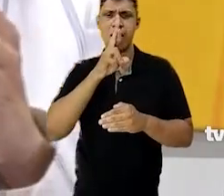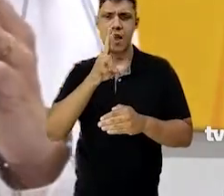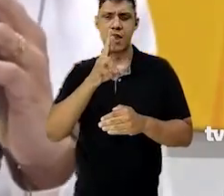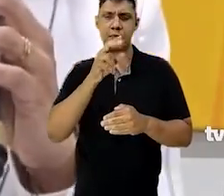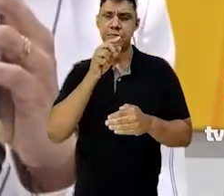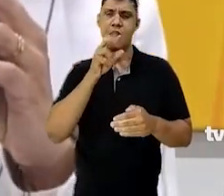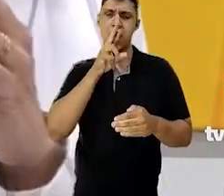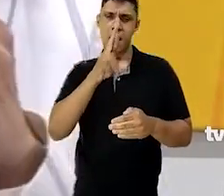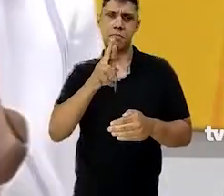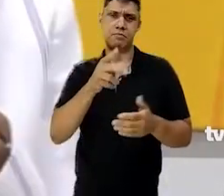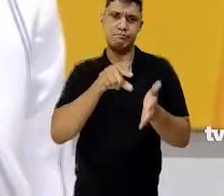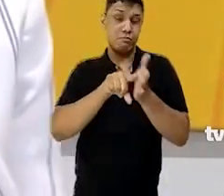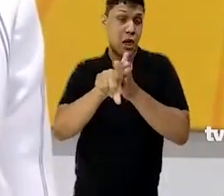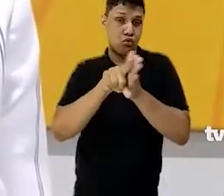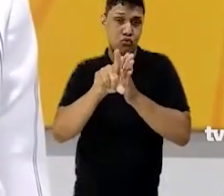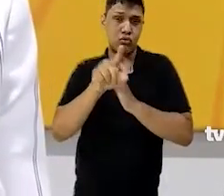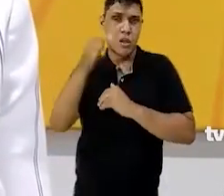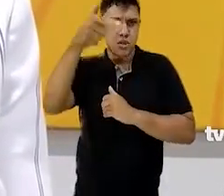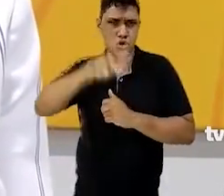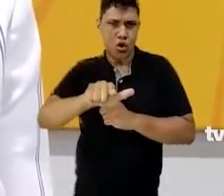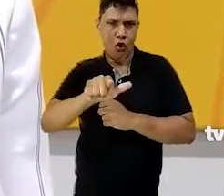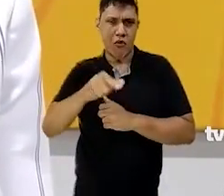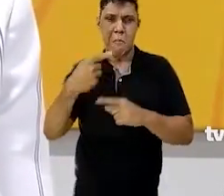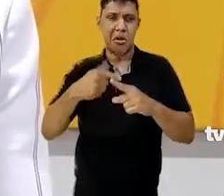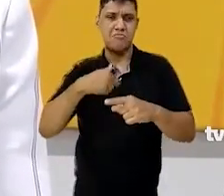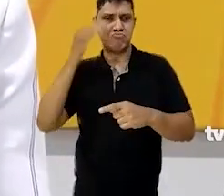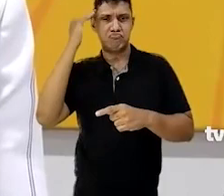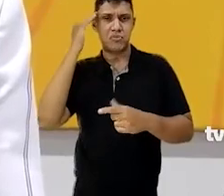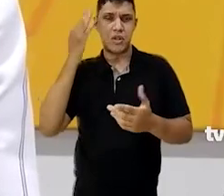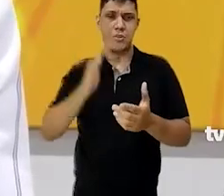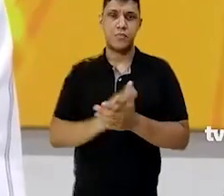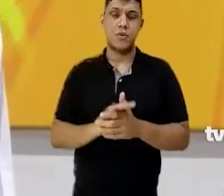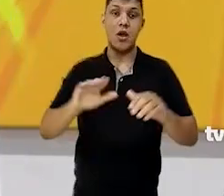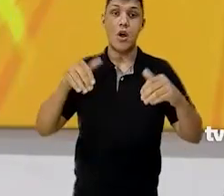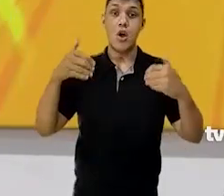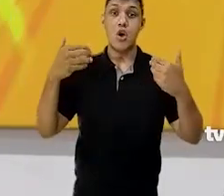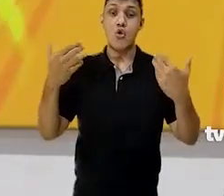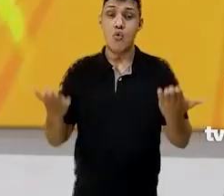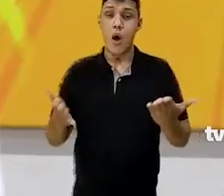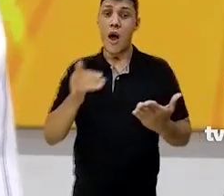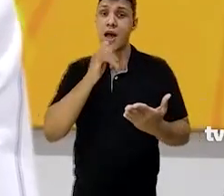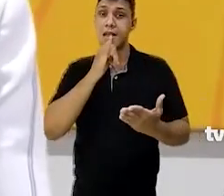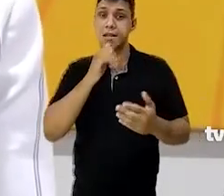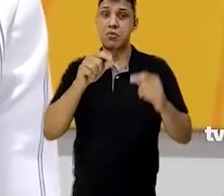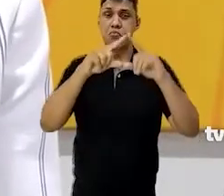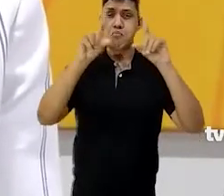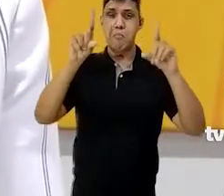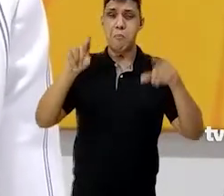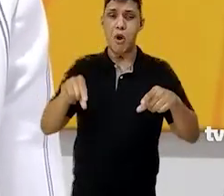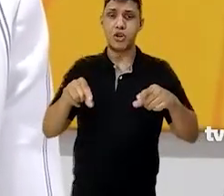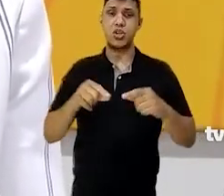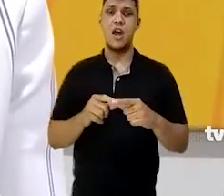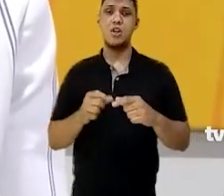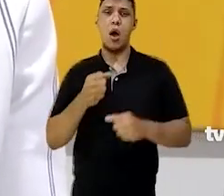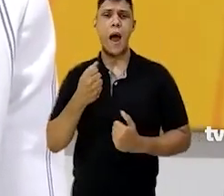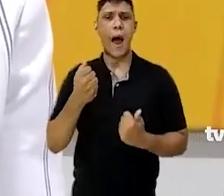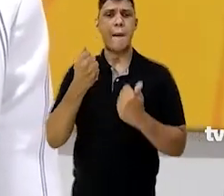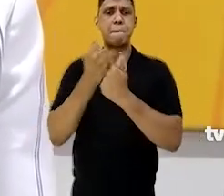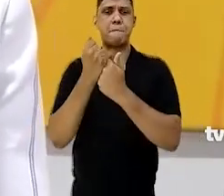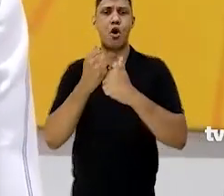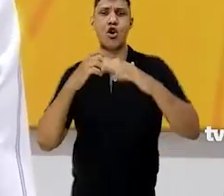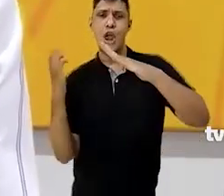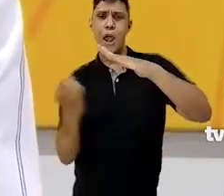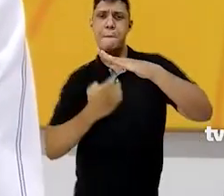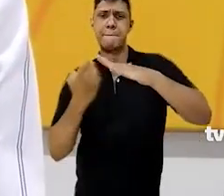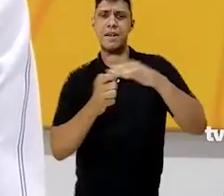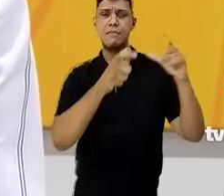Quais as propostas do candidato para apoio ao micro e pequeno empresário caicoense no pós-pandemia, com foco no